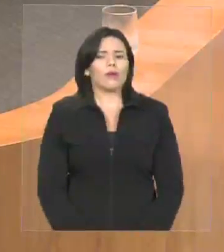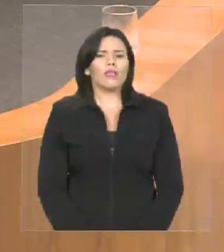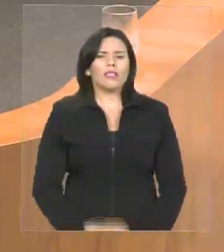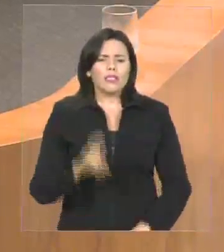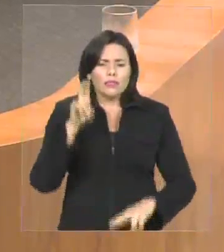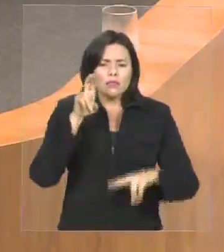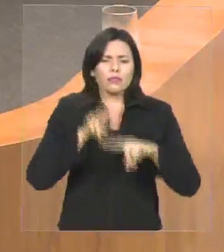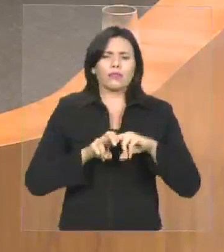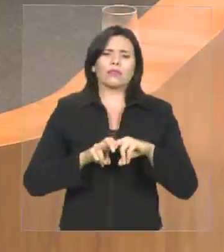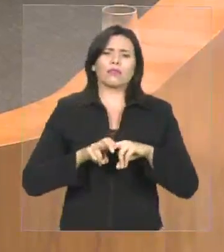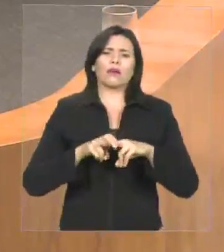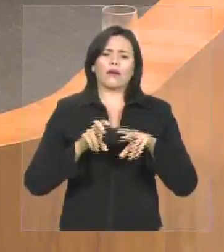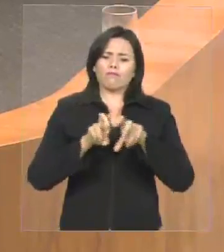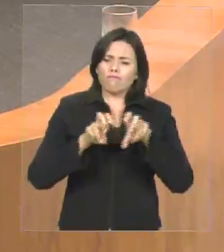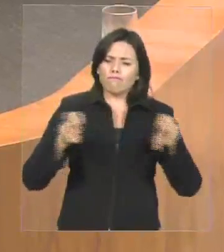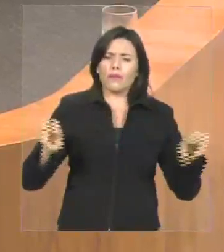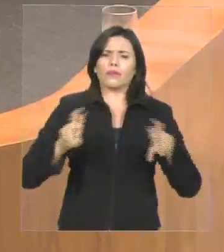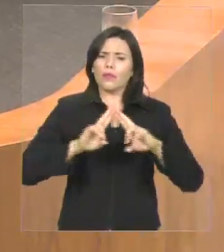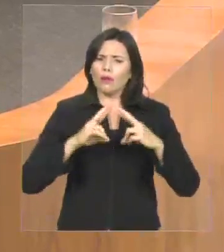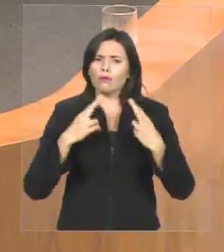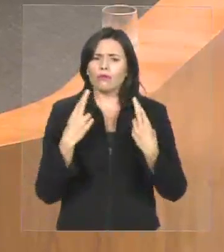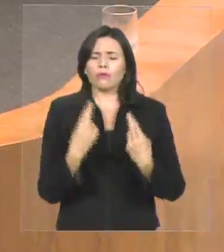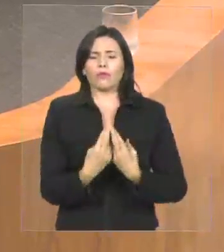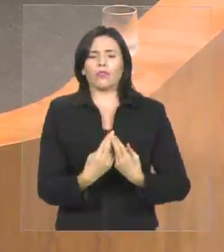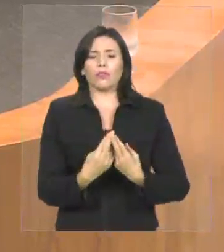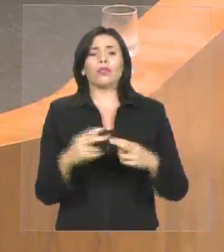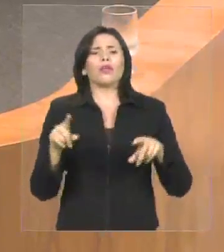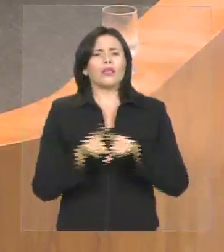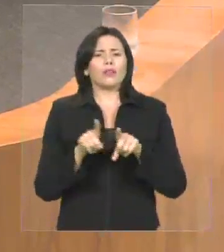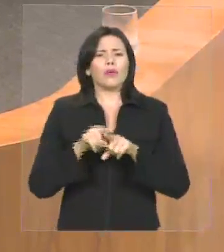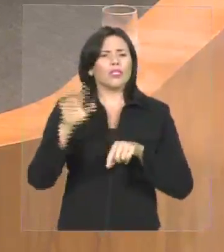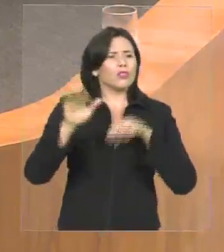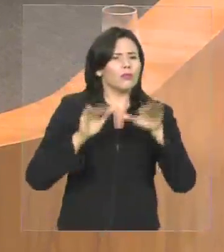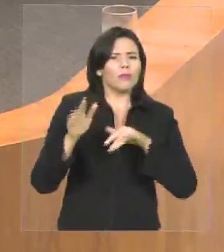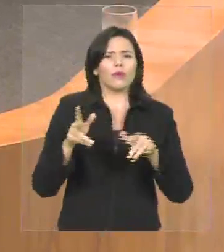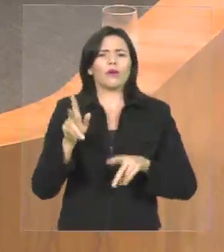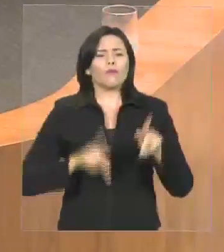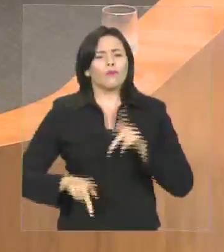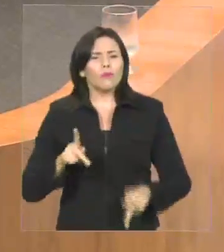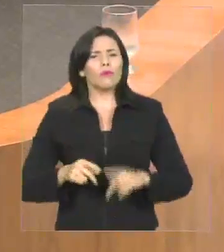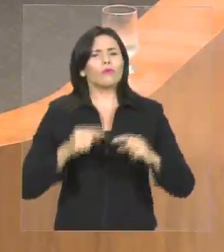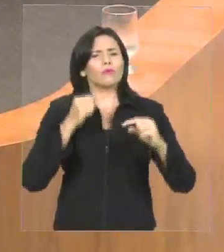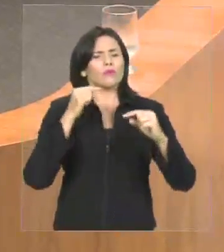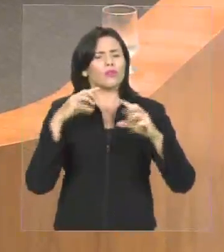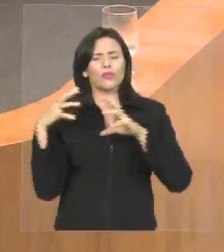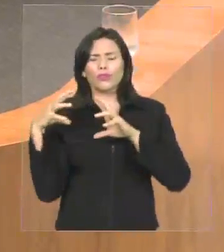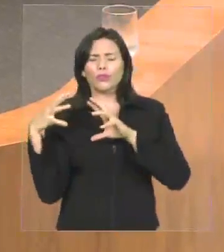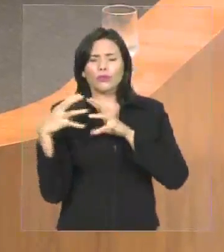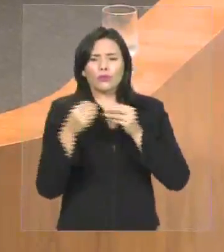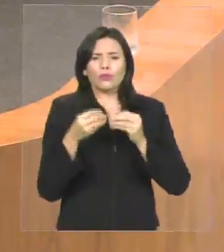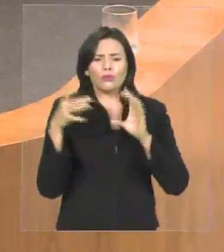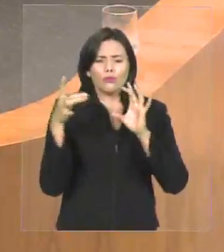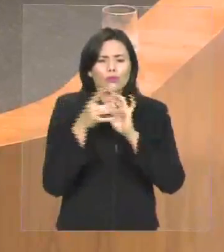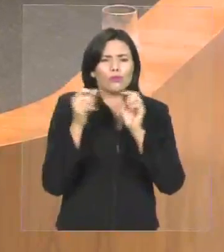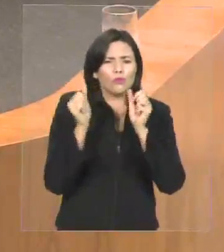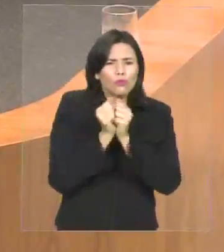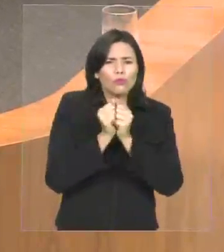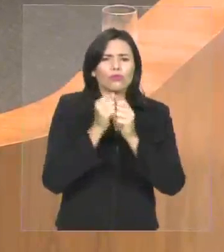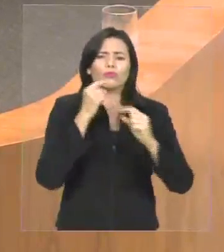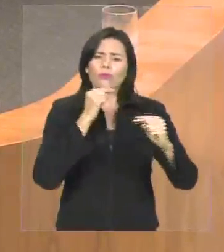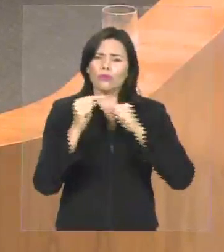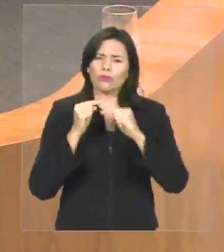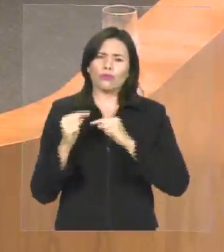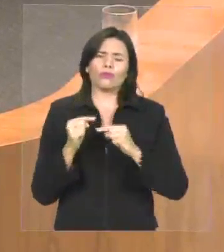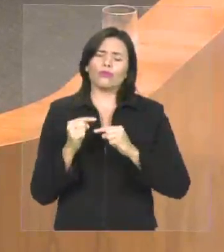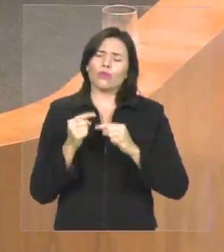para a população a importância que é essa definição, e aí certamente isso vai acontecer de maneira muito tranquila.